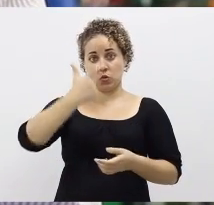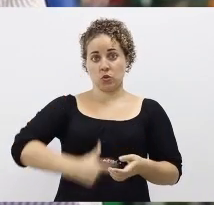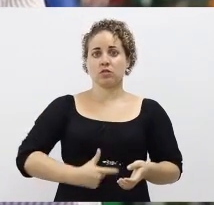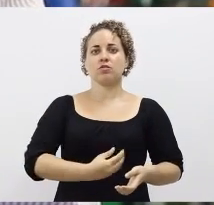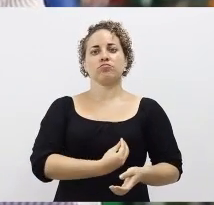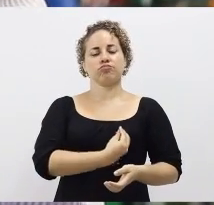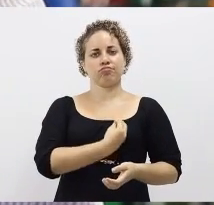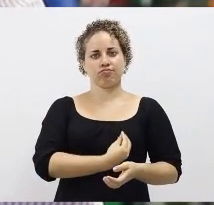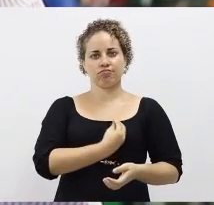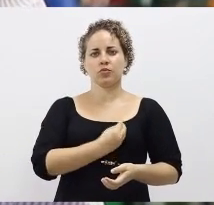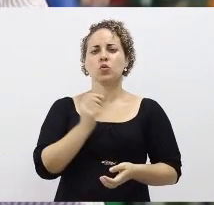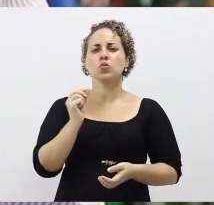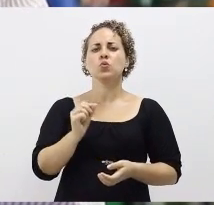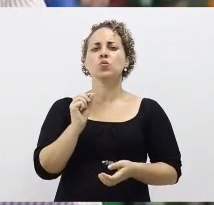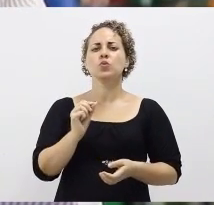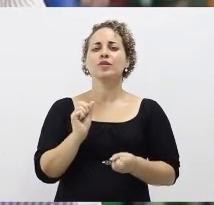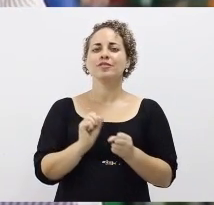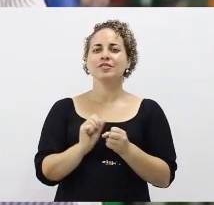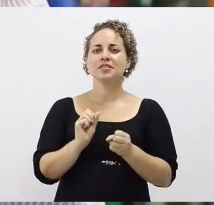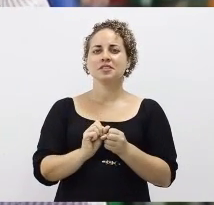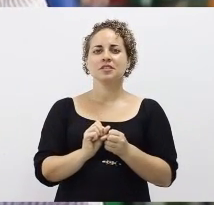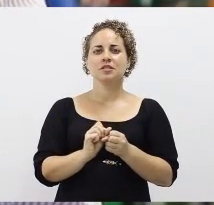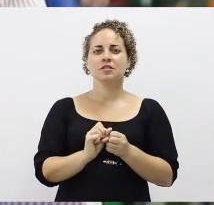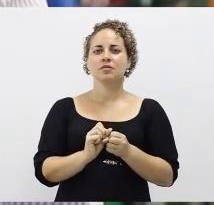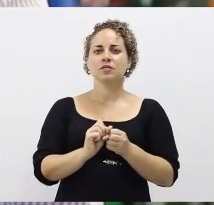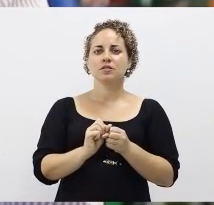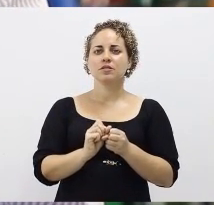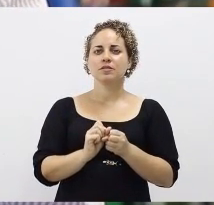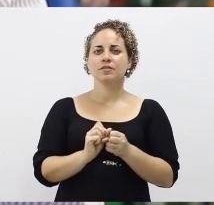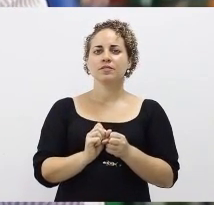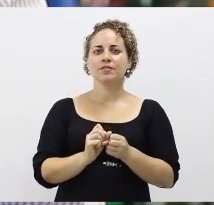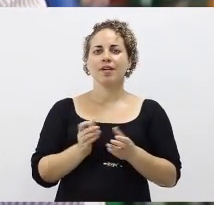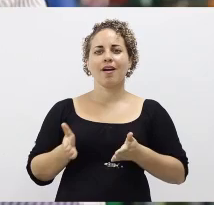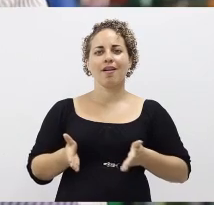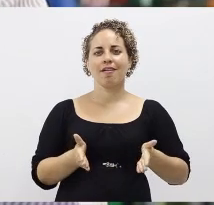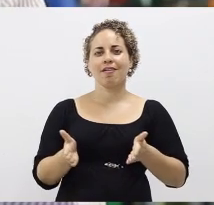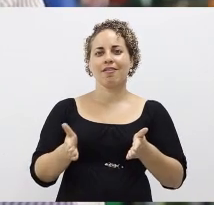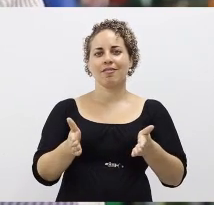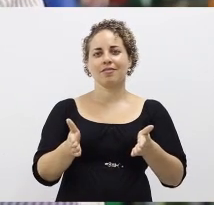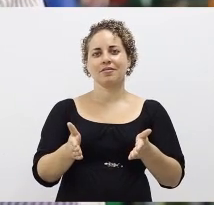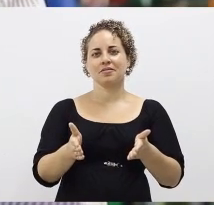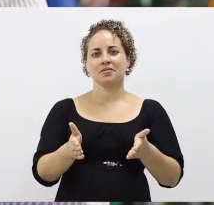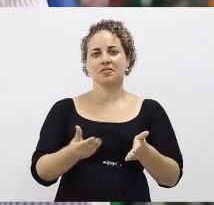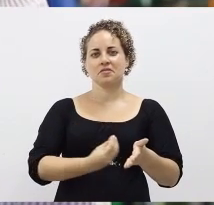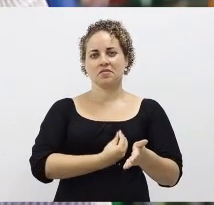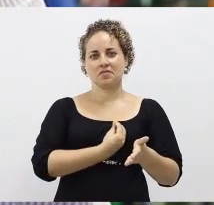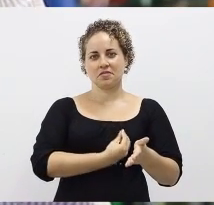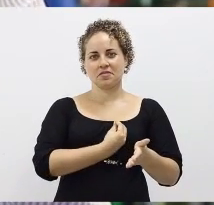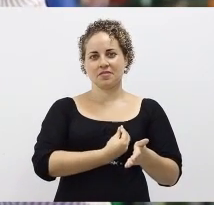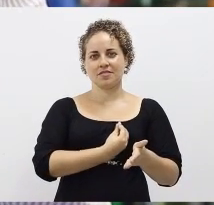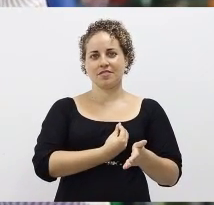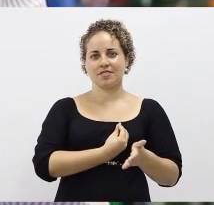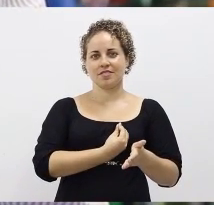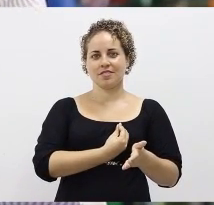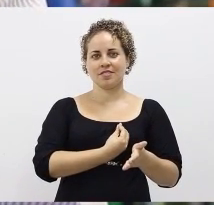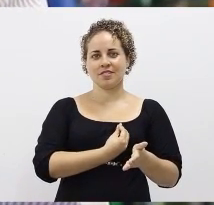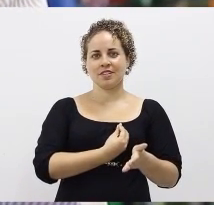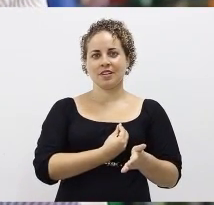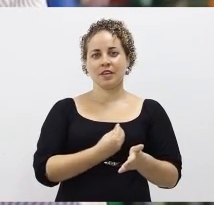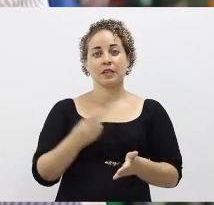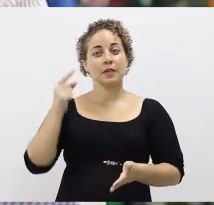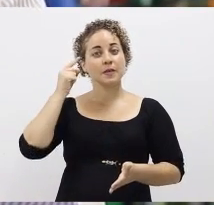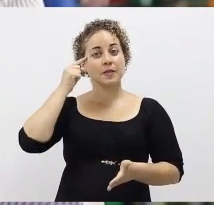quem somos, o que fazemos, enfim, determinam o nosso futuro. Levando esse